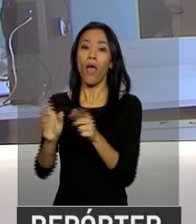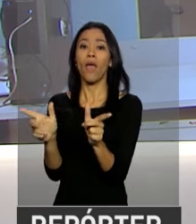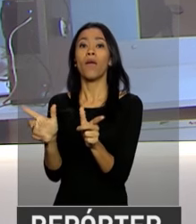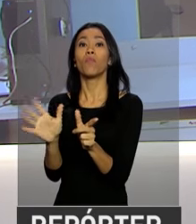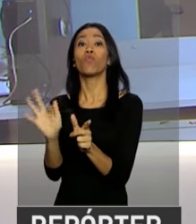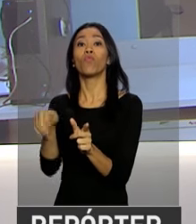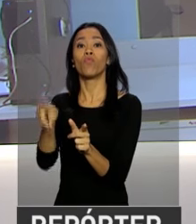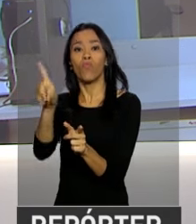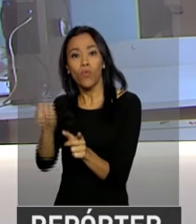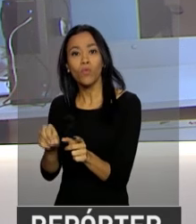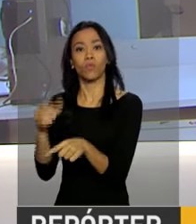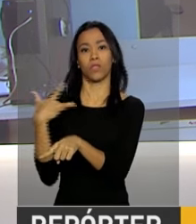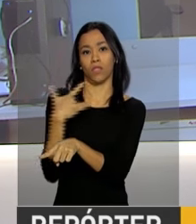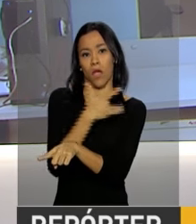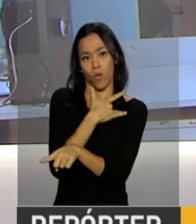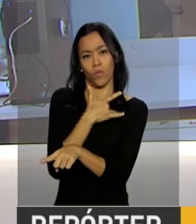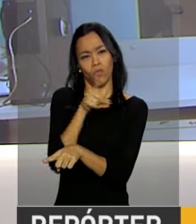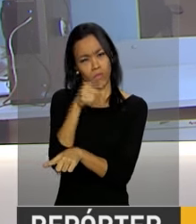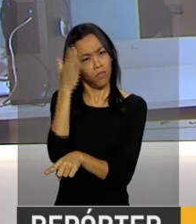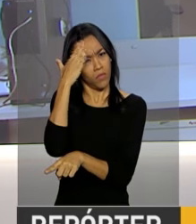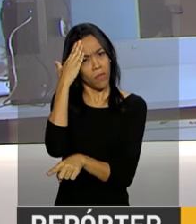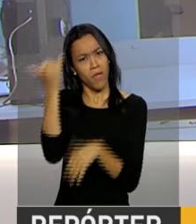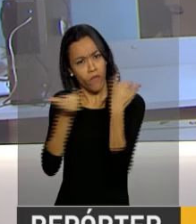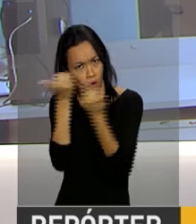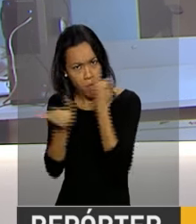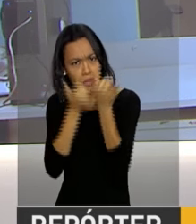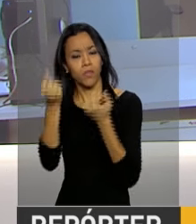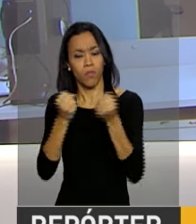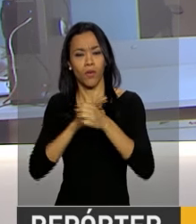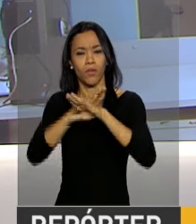de Saúde. Os dados podem ser consultados em